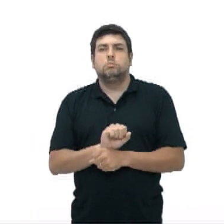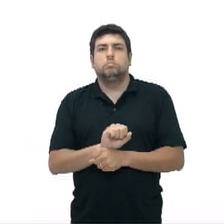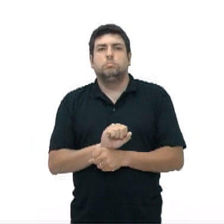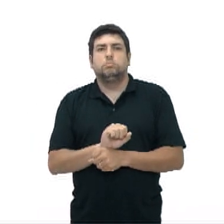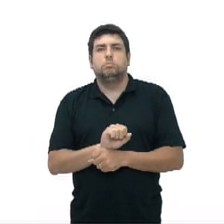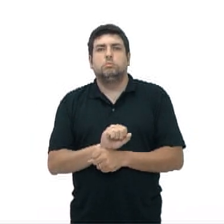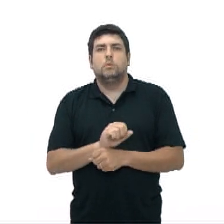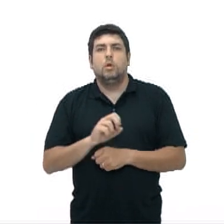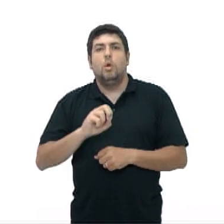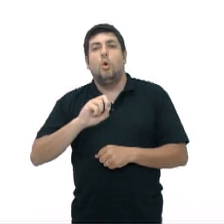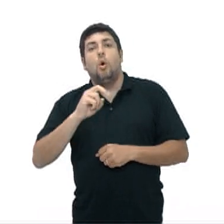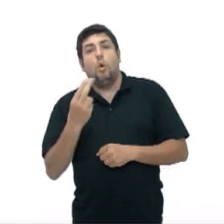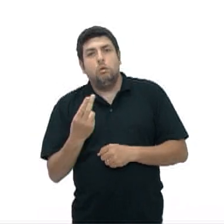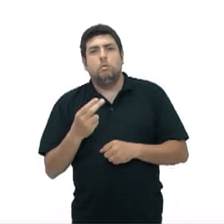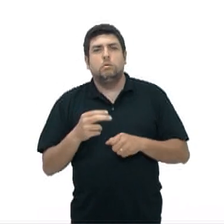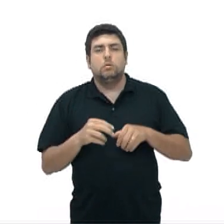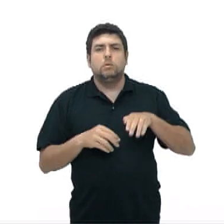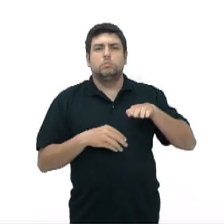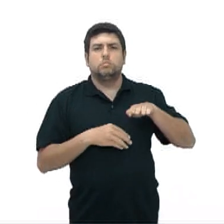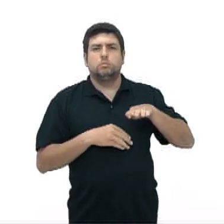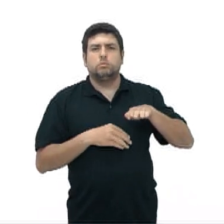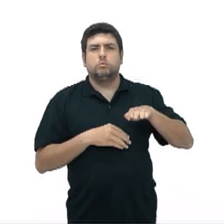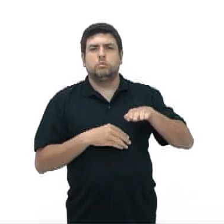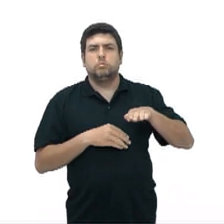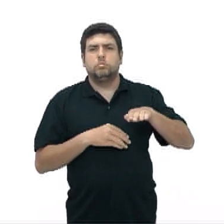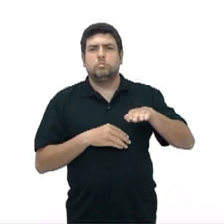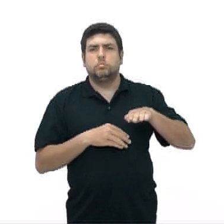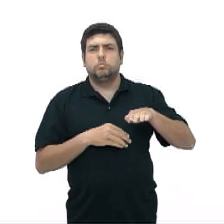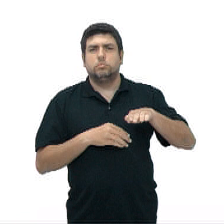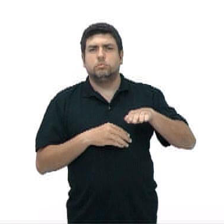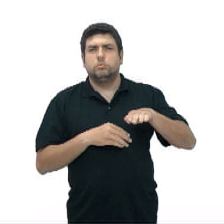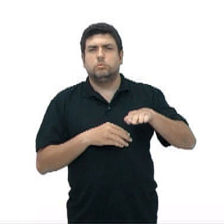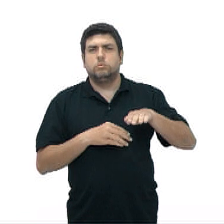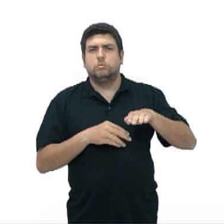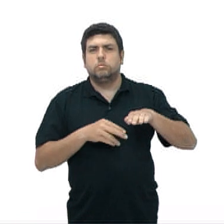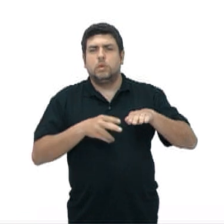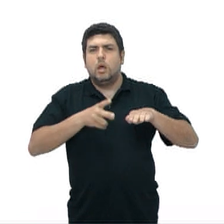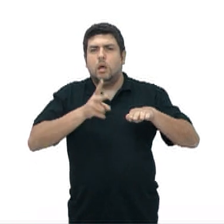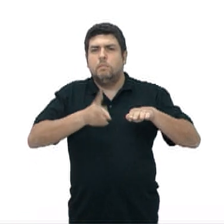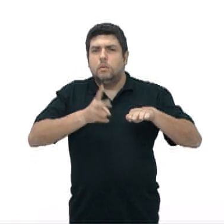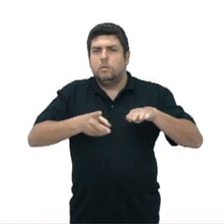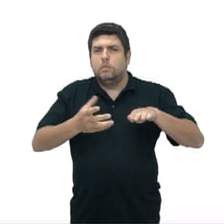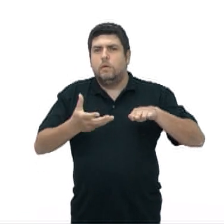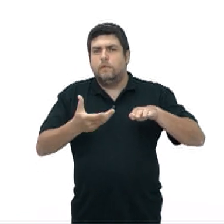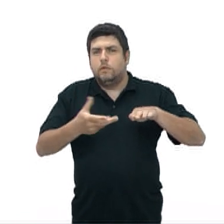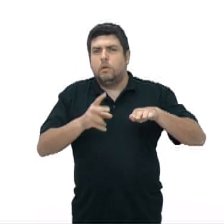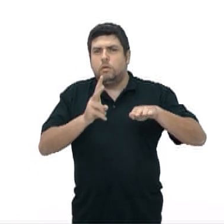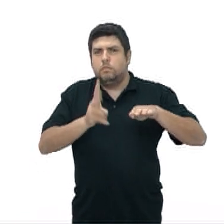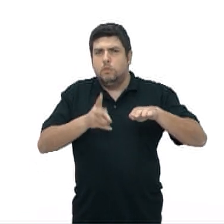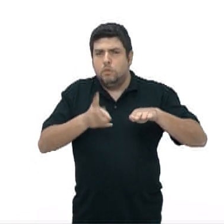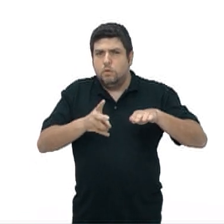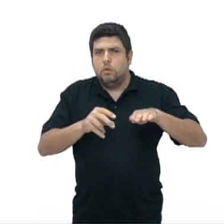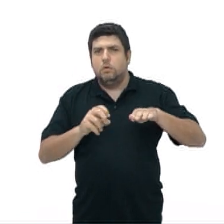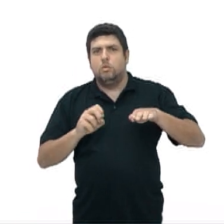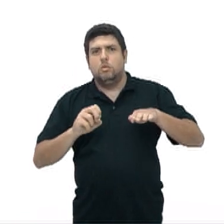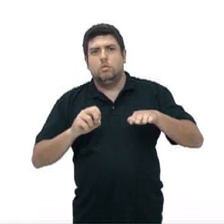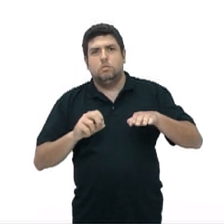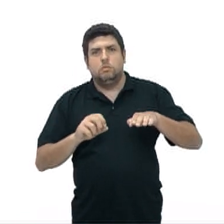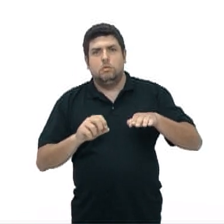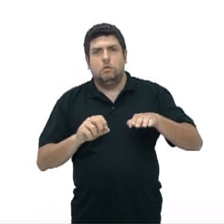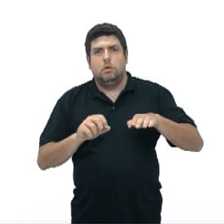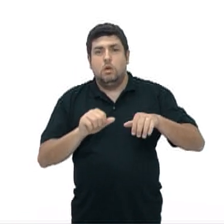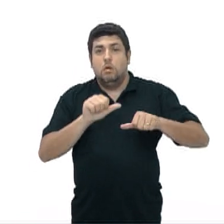uniforme, movimento retilíneo uniforme em linha reta, a menos que seja obrigado a mudar seu estado por forças impressas